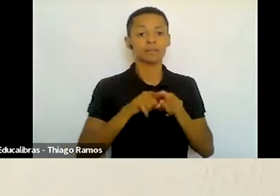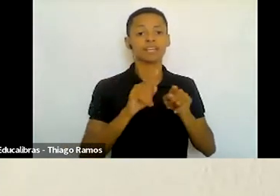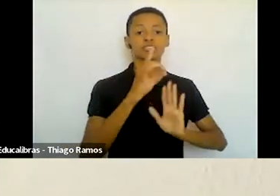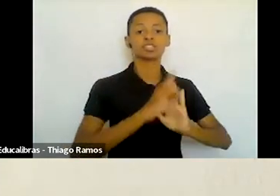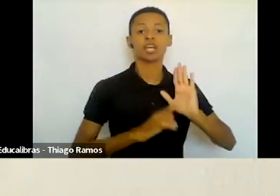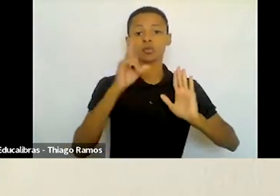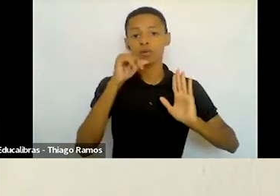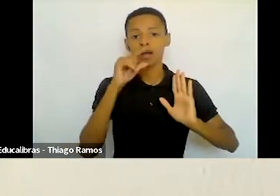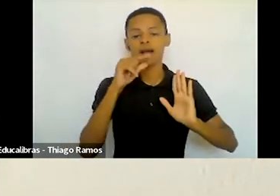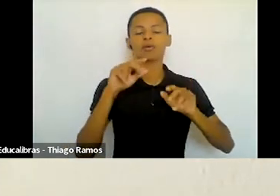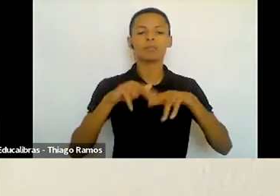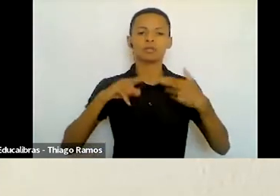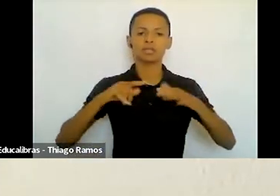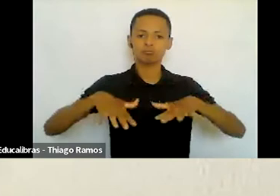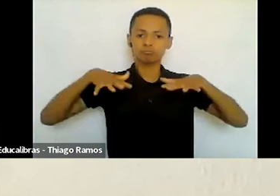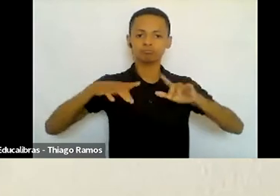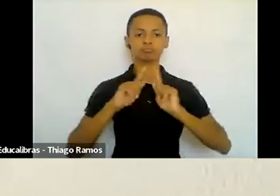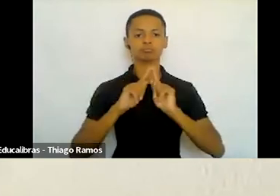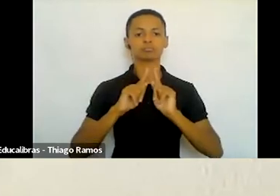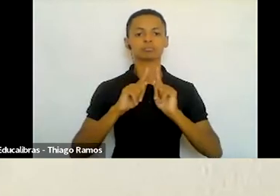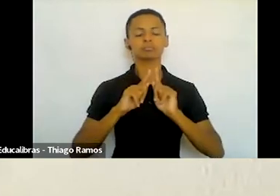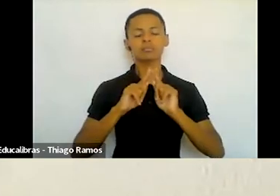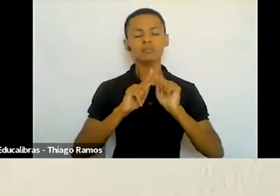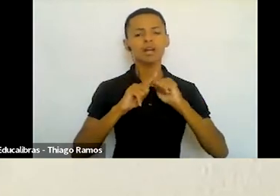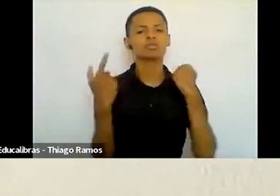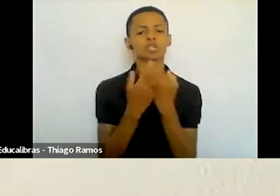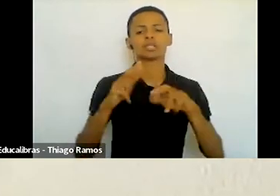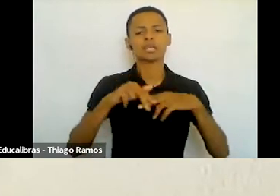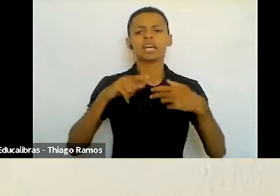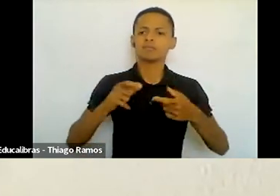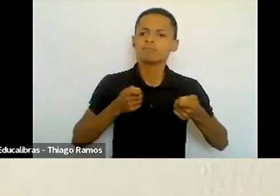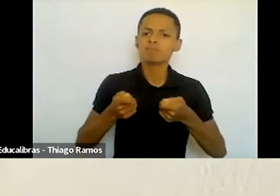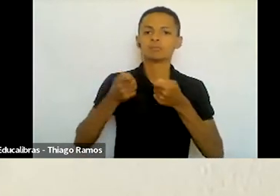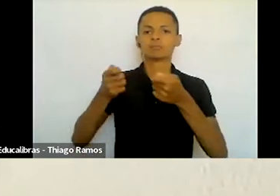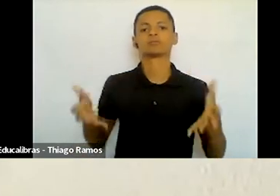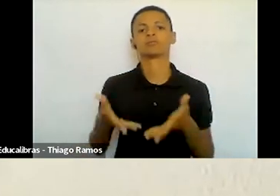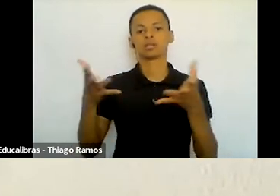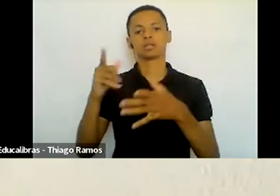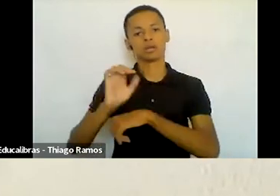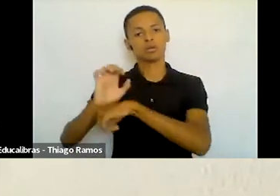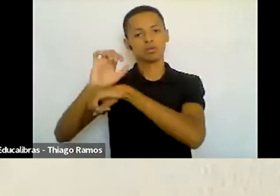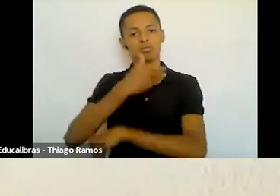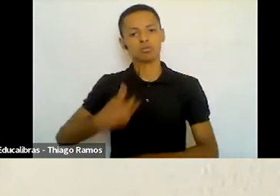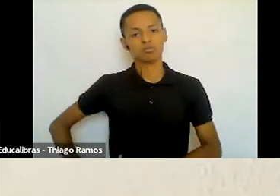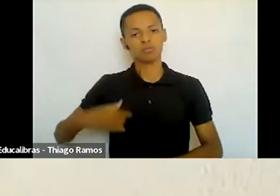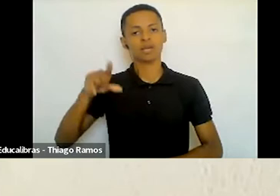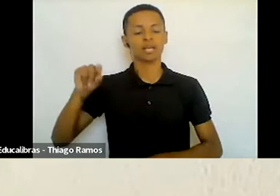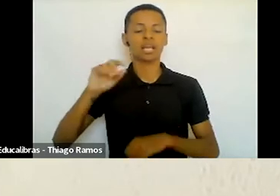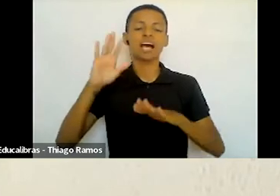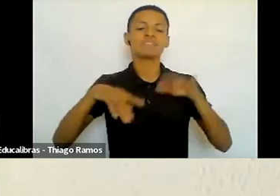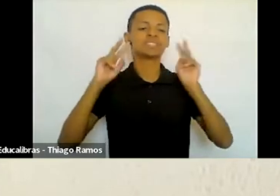de audiências públicas e convocando o governo a se mobilizar pelo direito à vida na favela, mesmo a gente não sendo ouvido